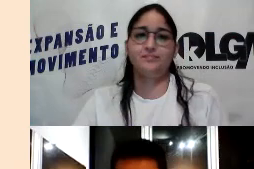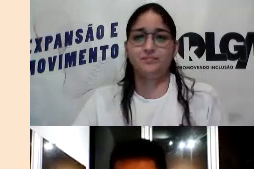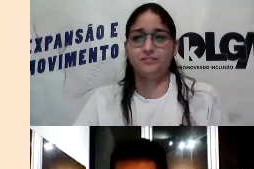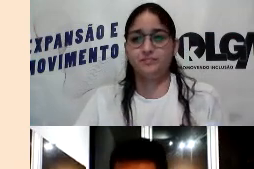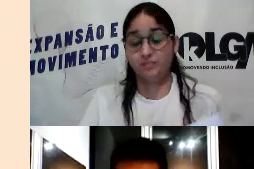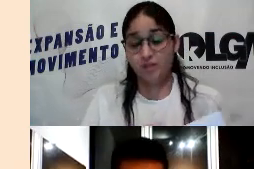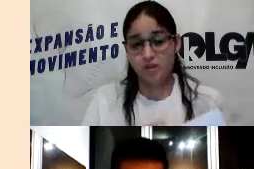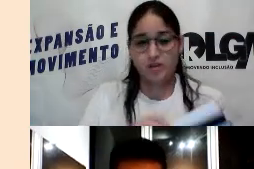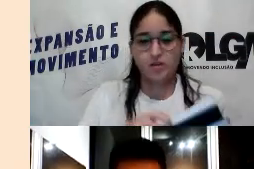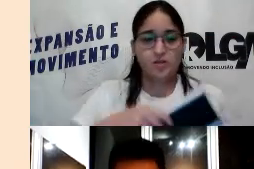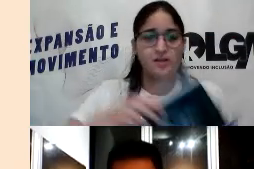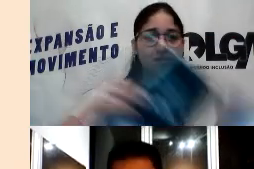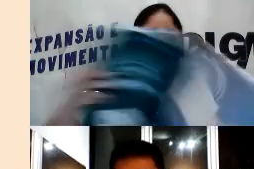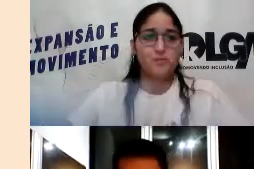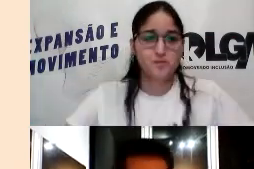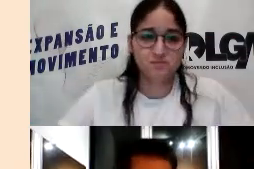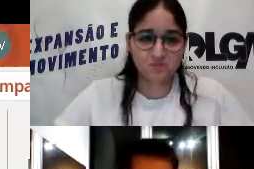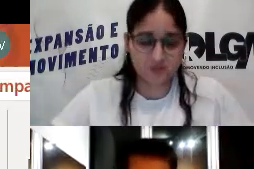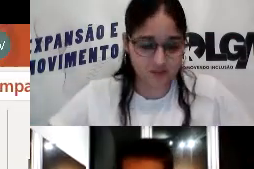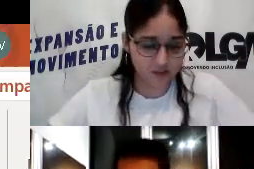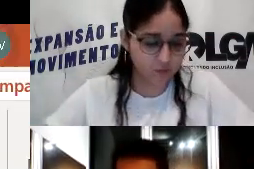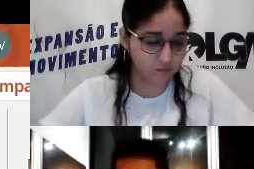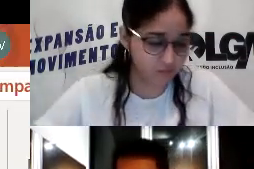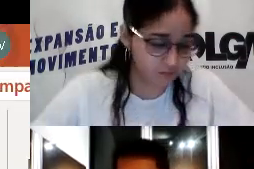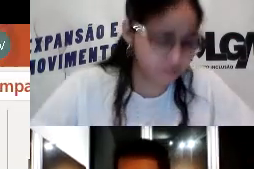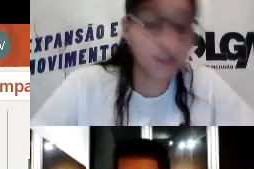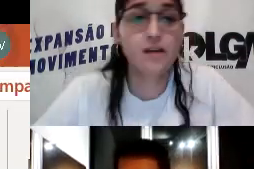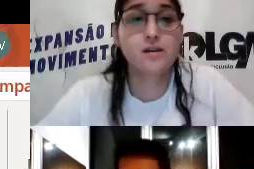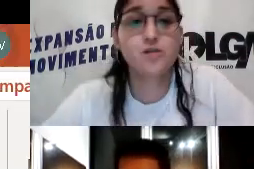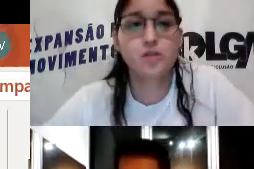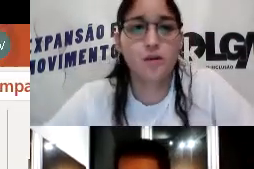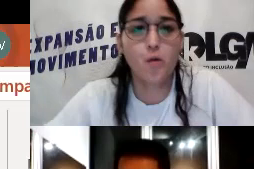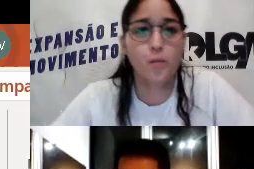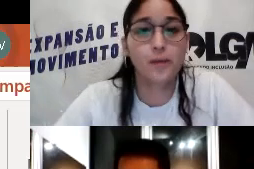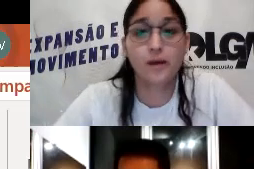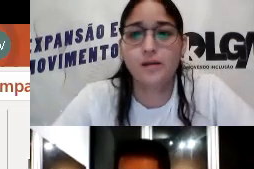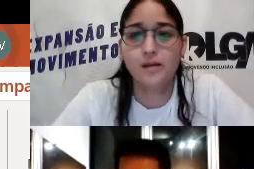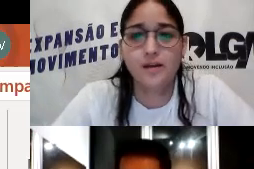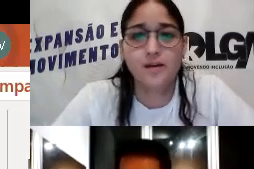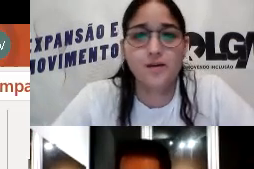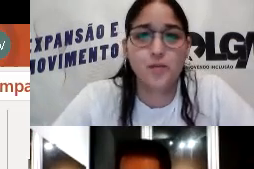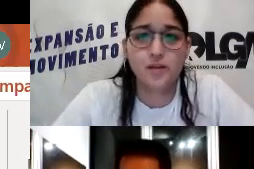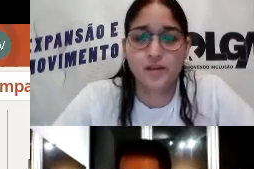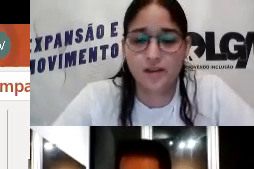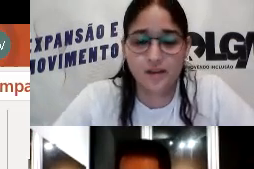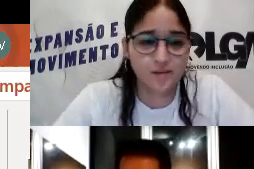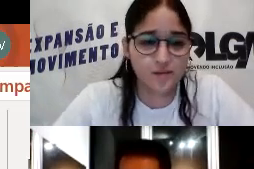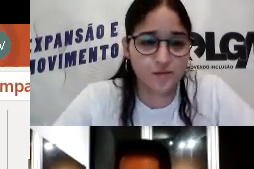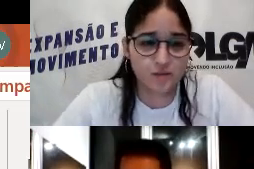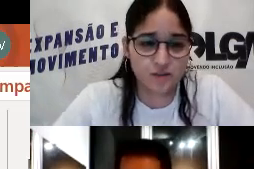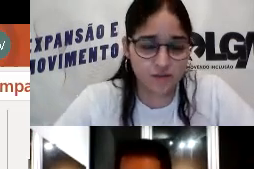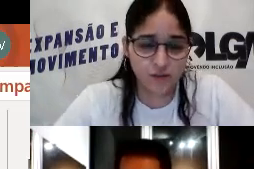noite. Olha, Fábio, eu nem quis te interromper,